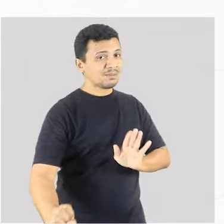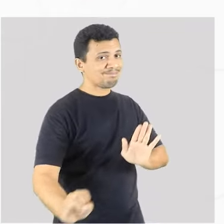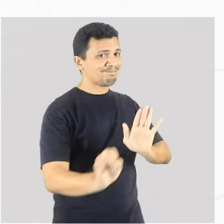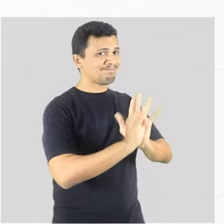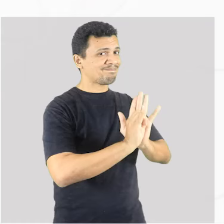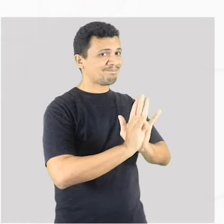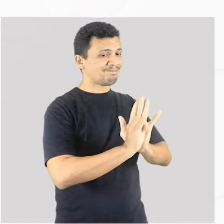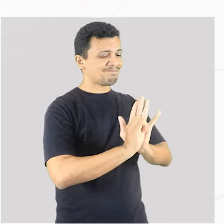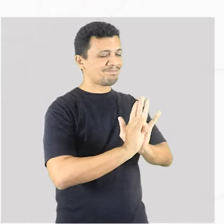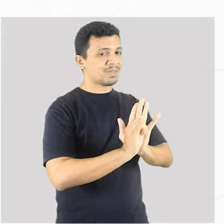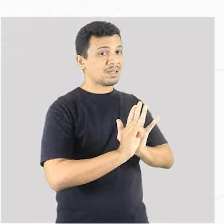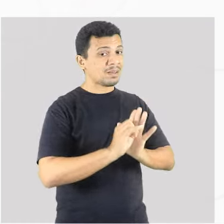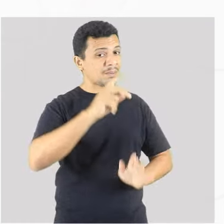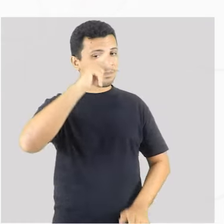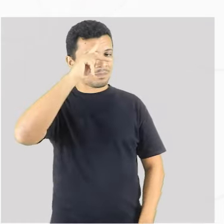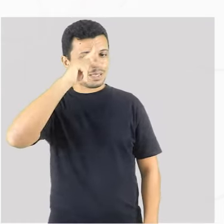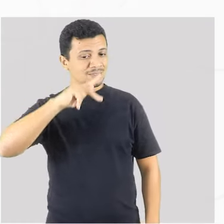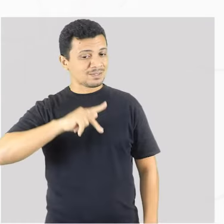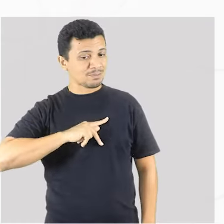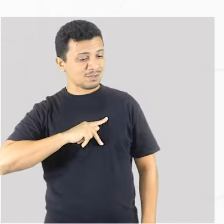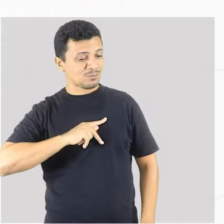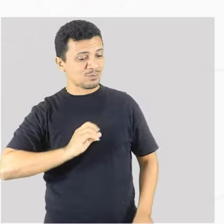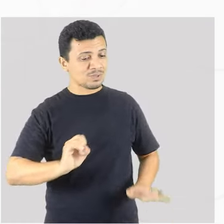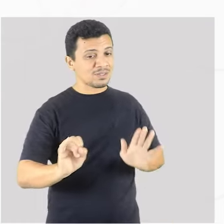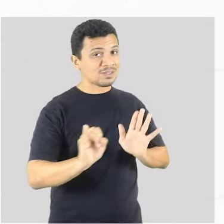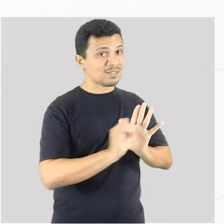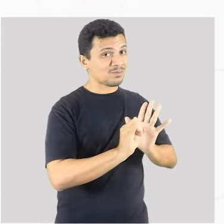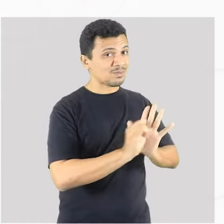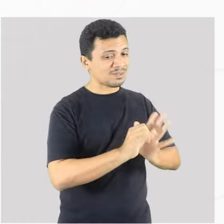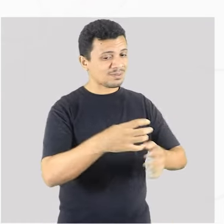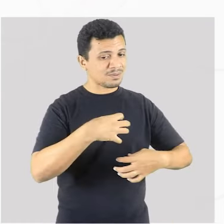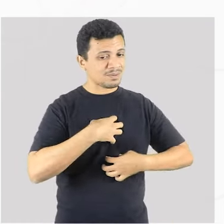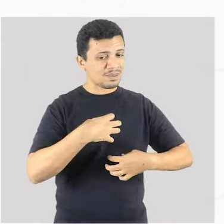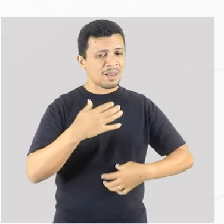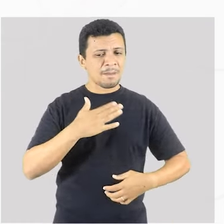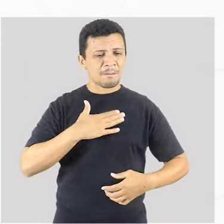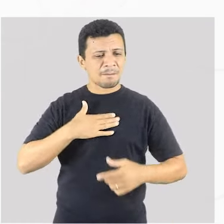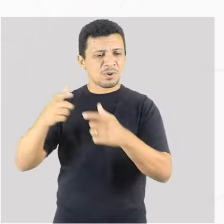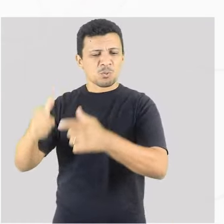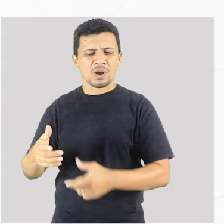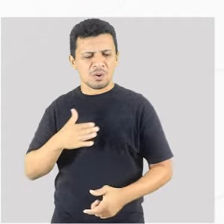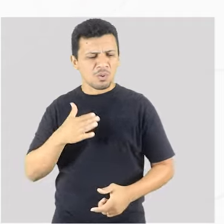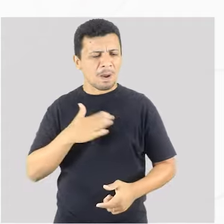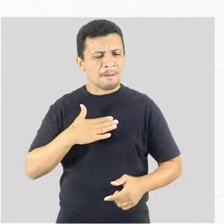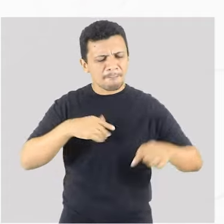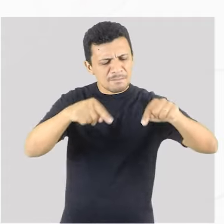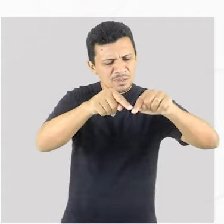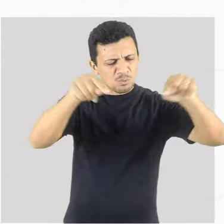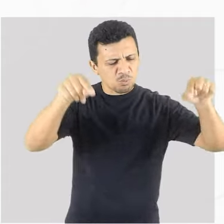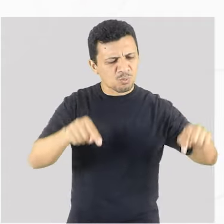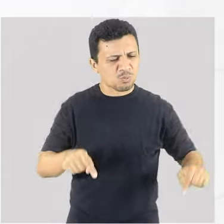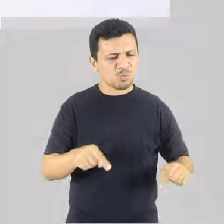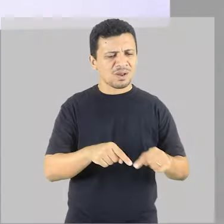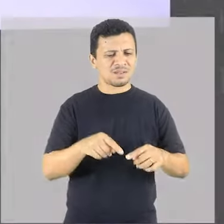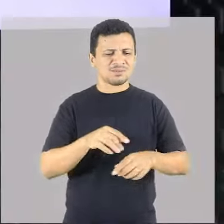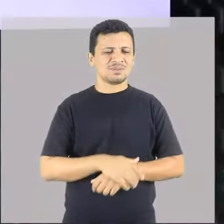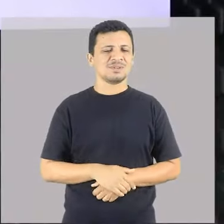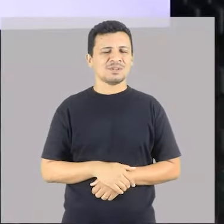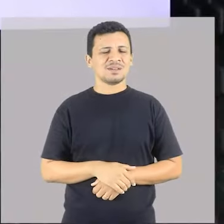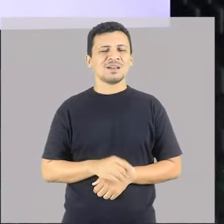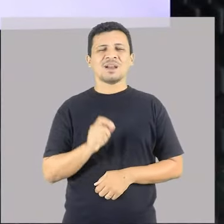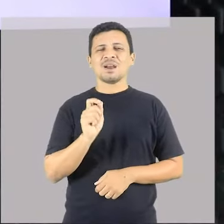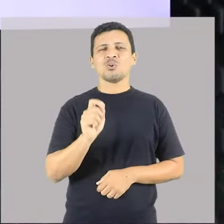identificação pertencimento identificação é o meu bairro meu quarto envolve antes de tudo